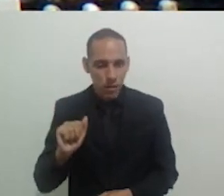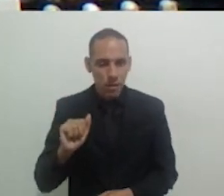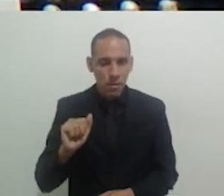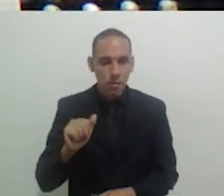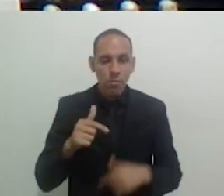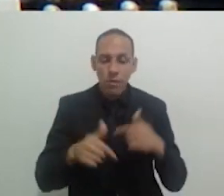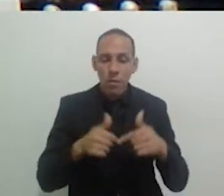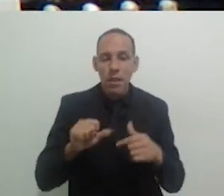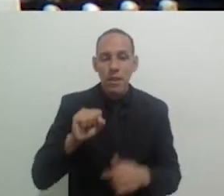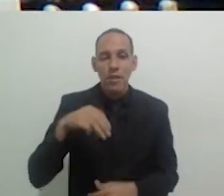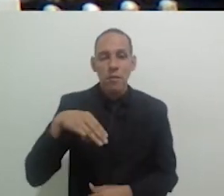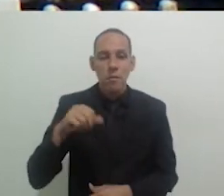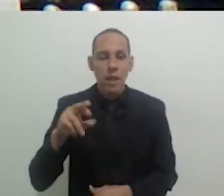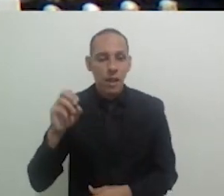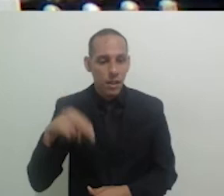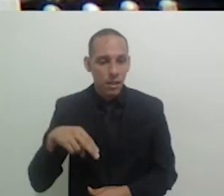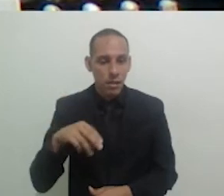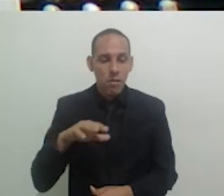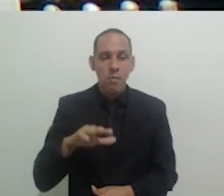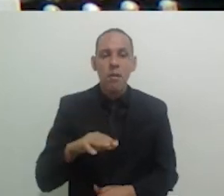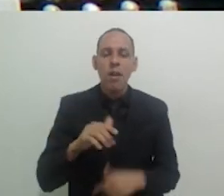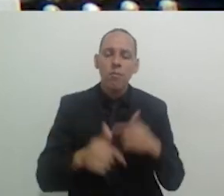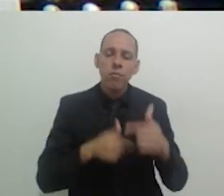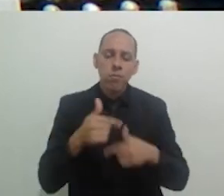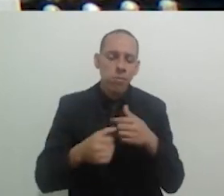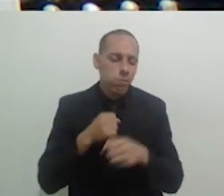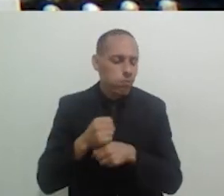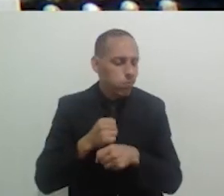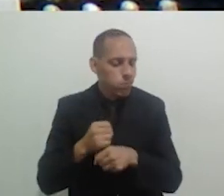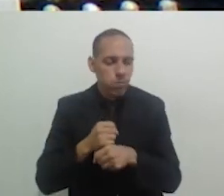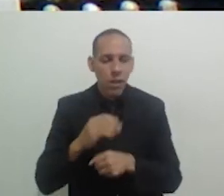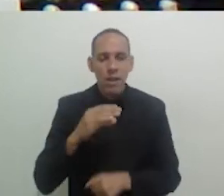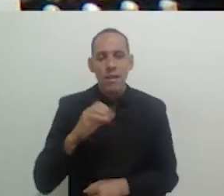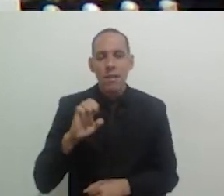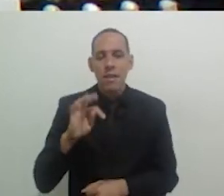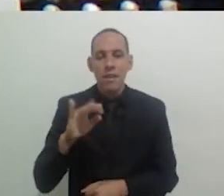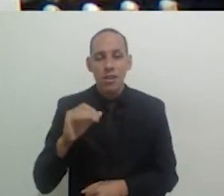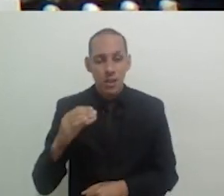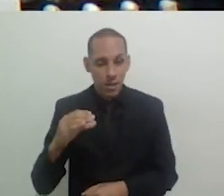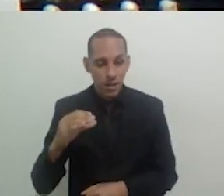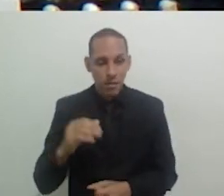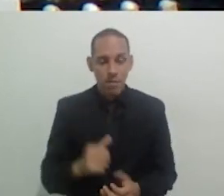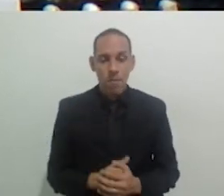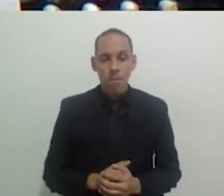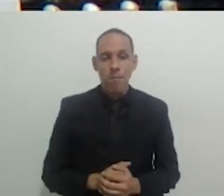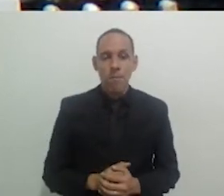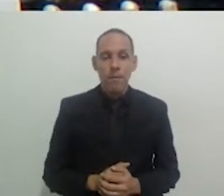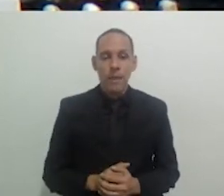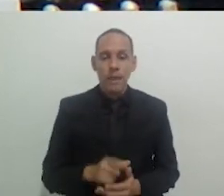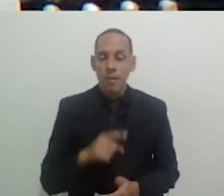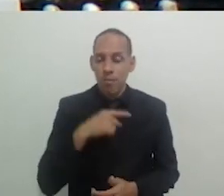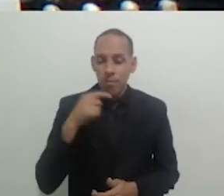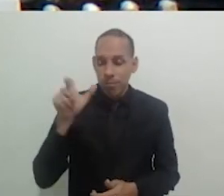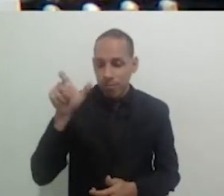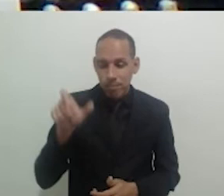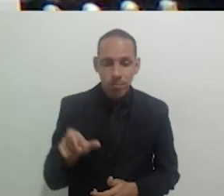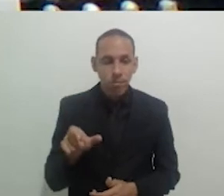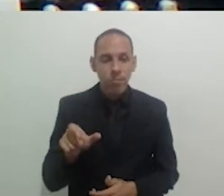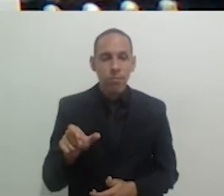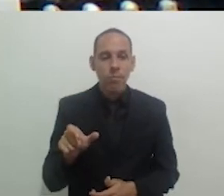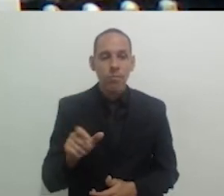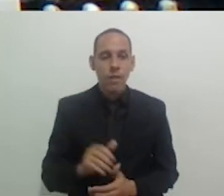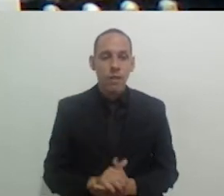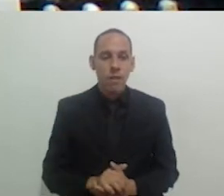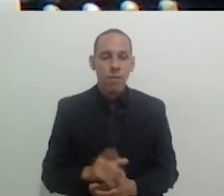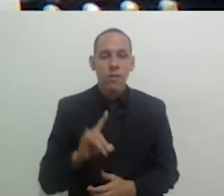com atuação por muitos anos na CETIC. Esse óbito, esse servidor veio a óbito no dia